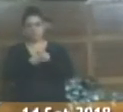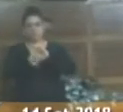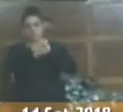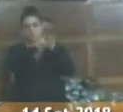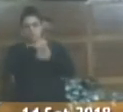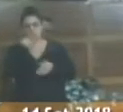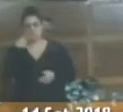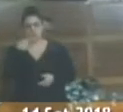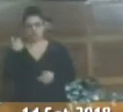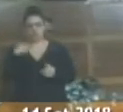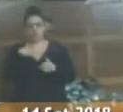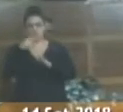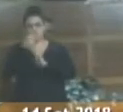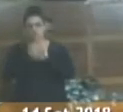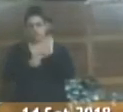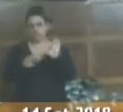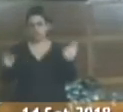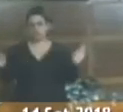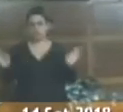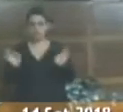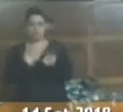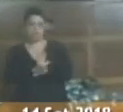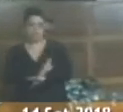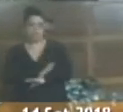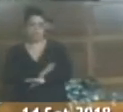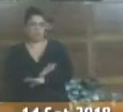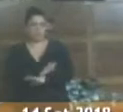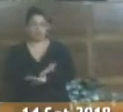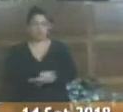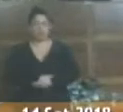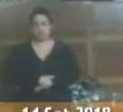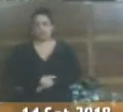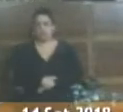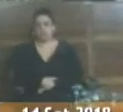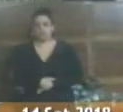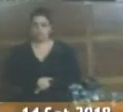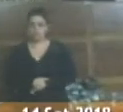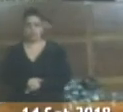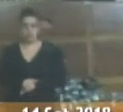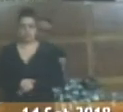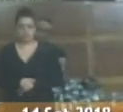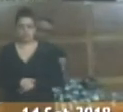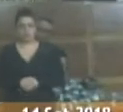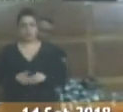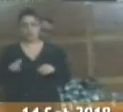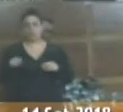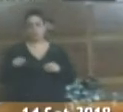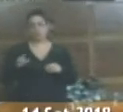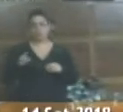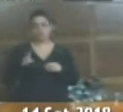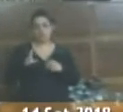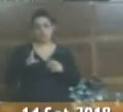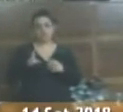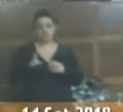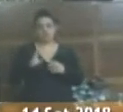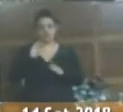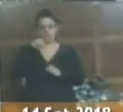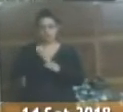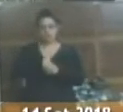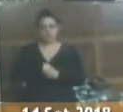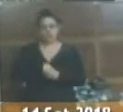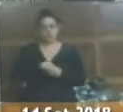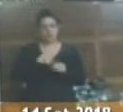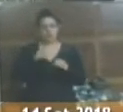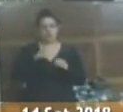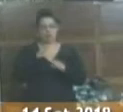gente está trazendo um projeto pronto para ser colocado para a comunidade. Também não é verdade. Nós estamos